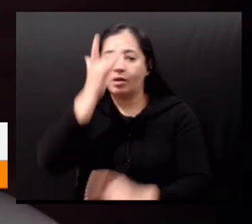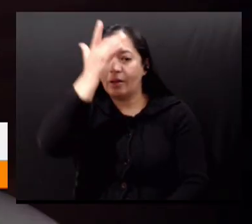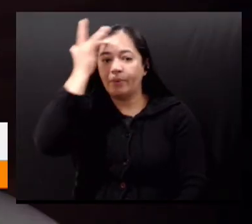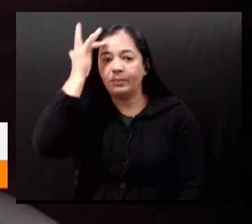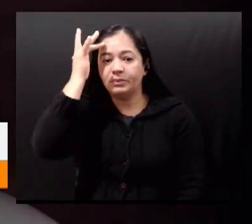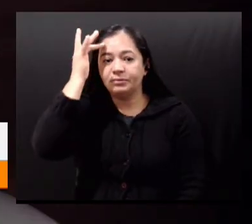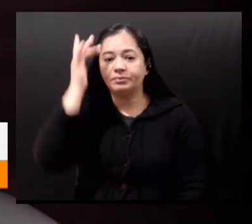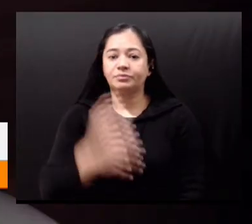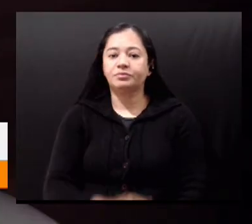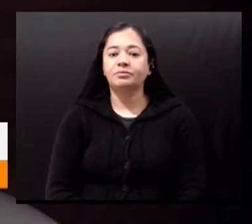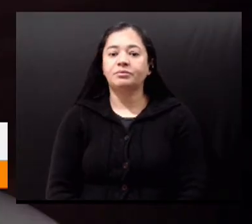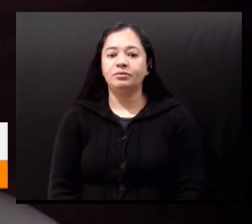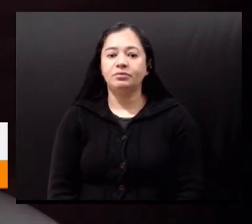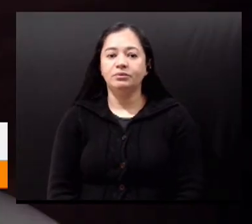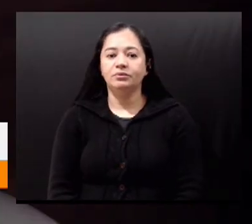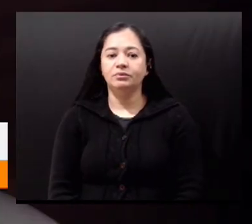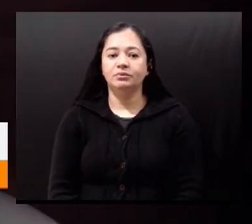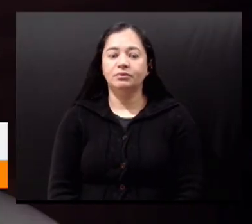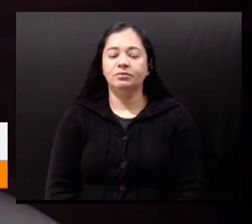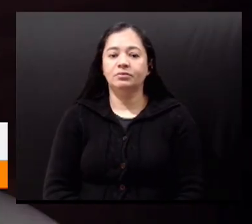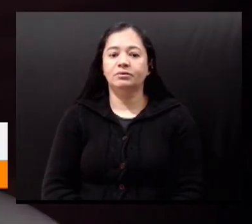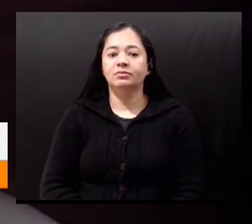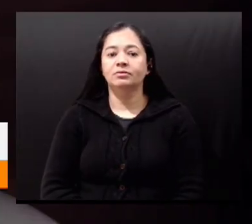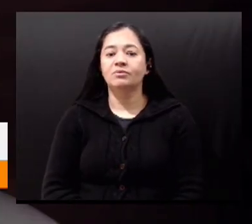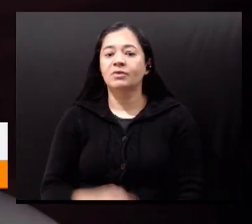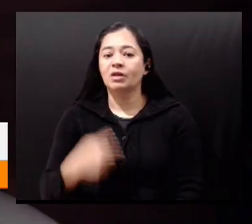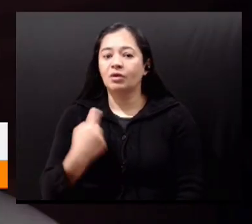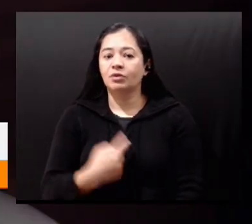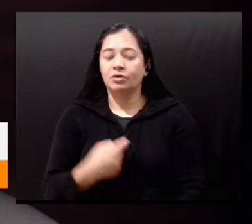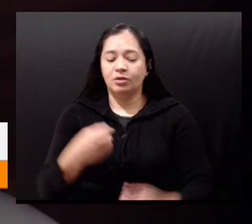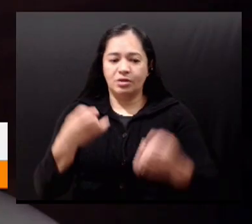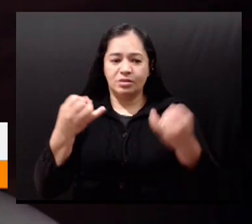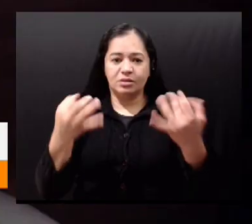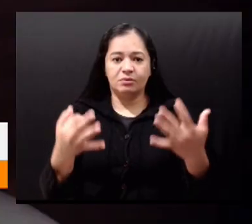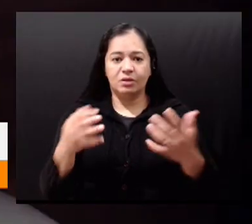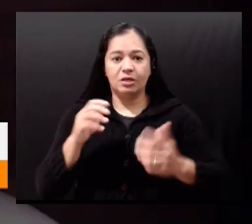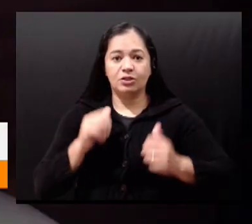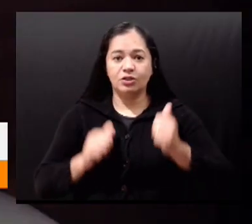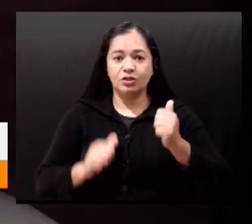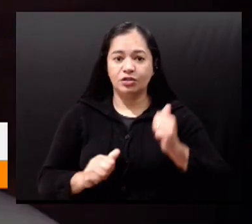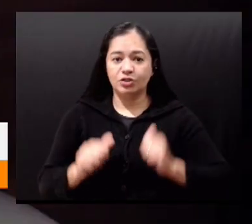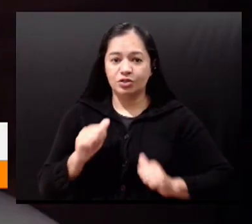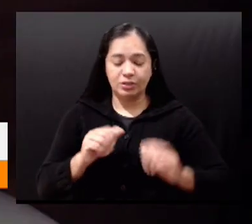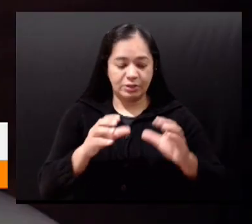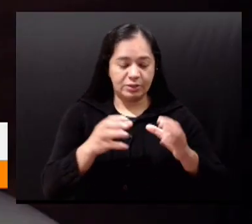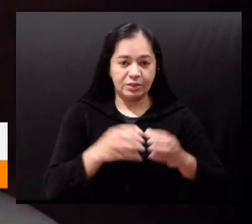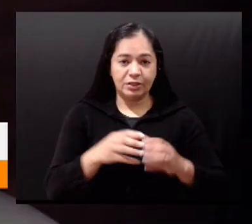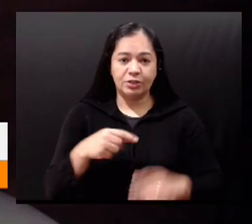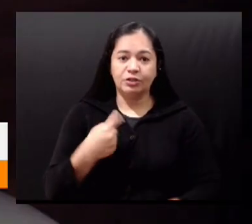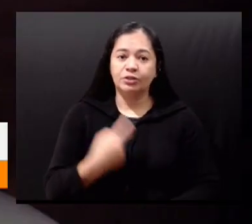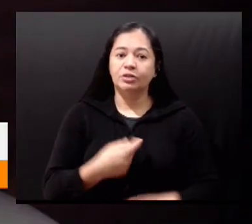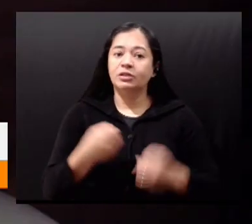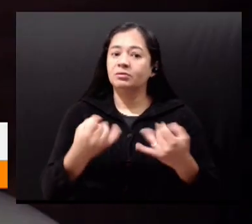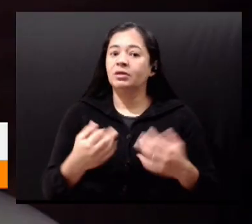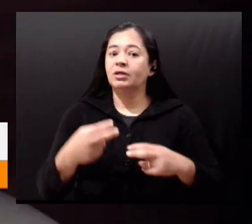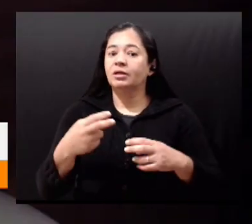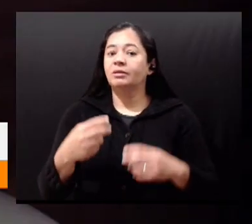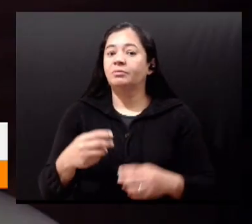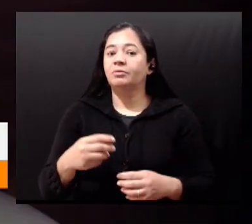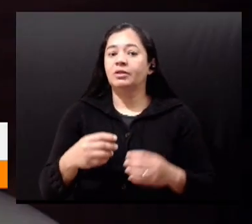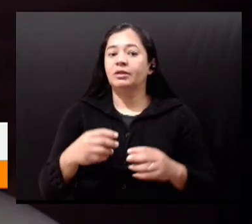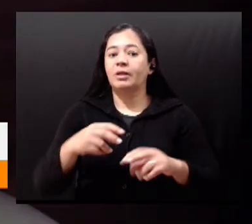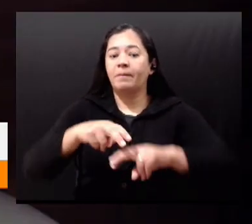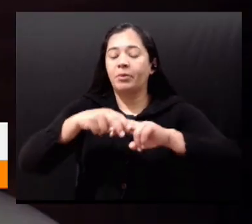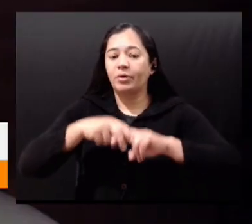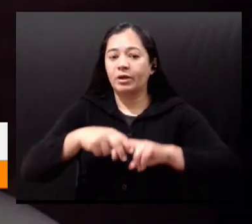a gente fala de ansiedade coletiva, a gente está falando dessa aceleração, e eu até trouxe para as meninas aqui, tem uma palavra